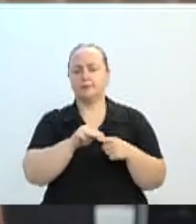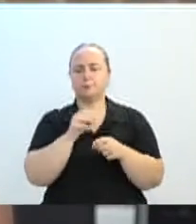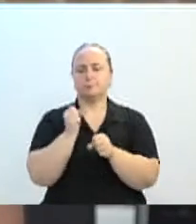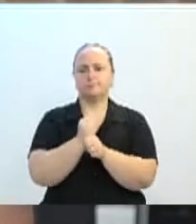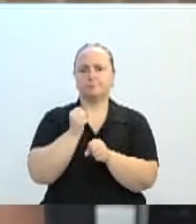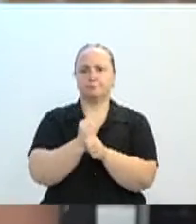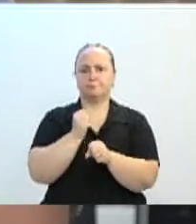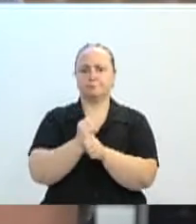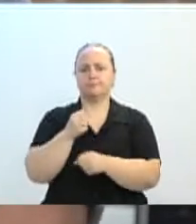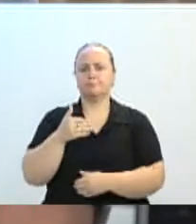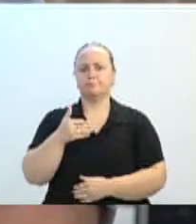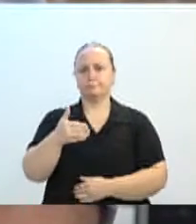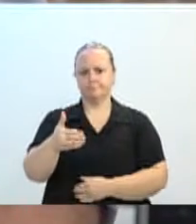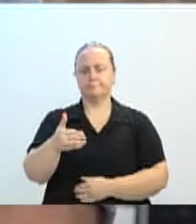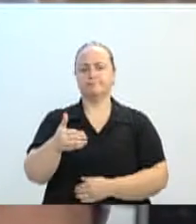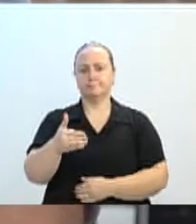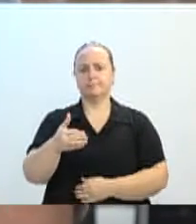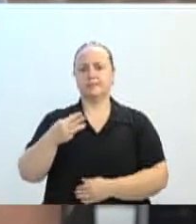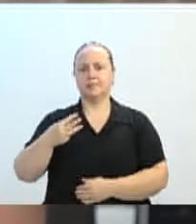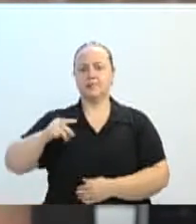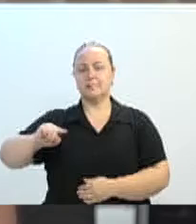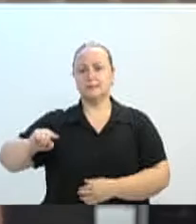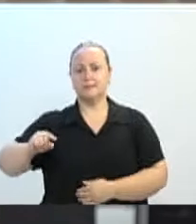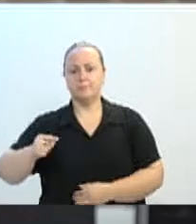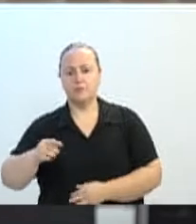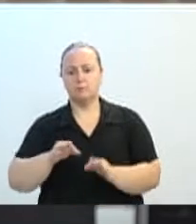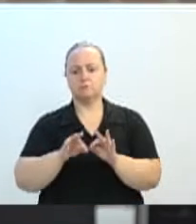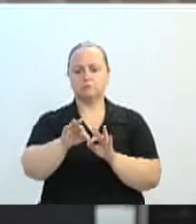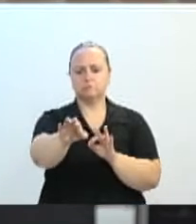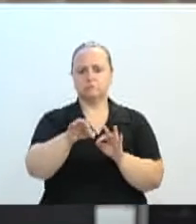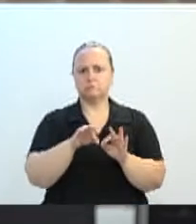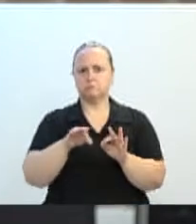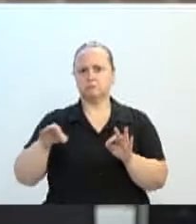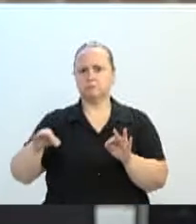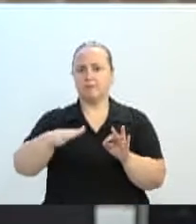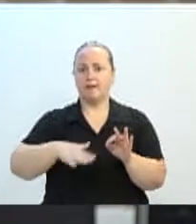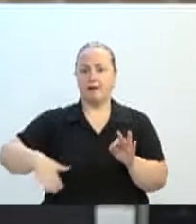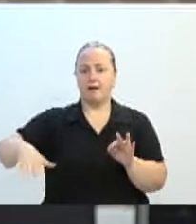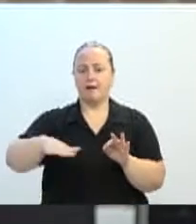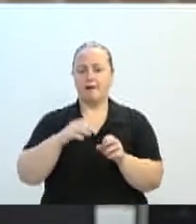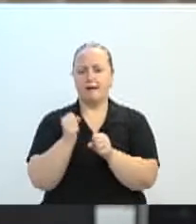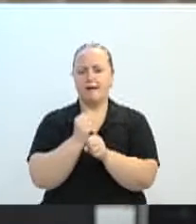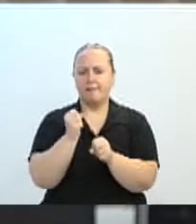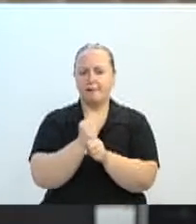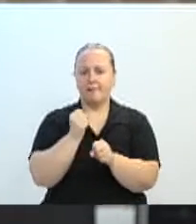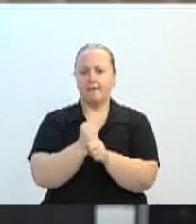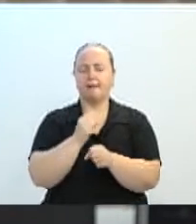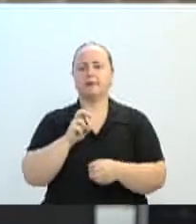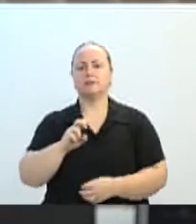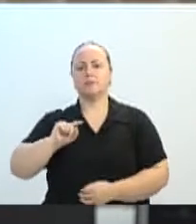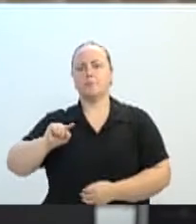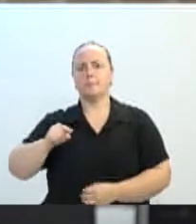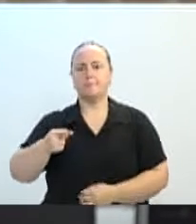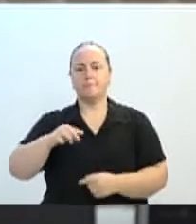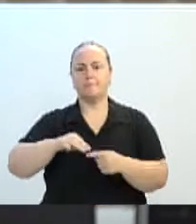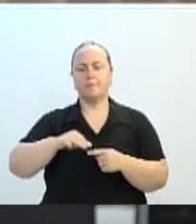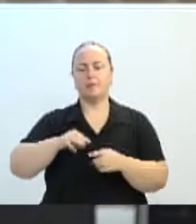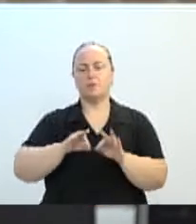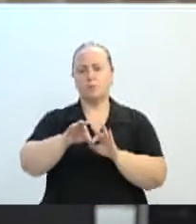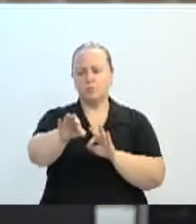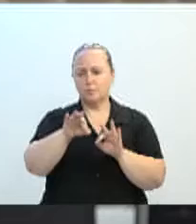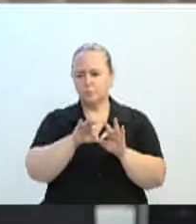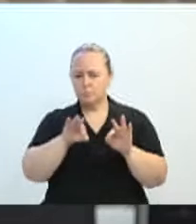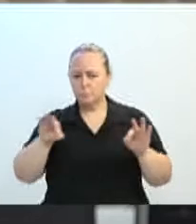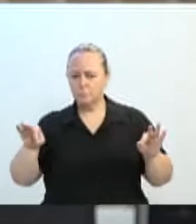de uma unidade de mais de três mil metros quadrados de área construída mas cinco mil metros considerando todo